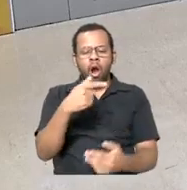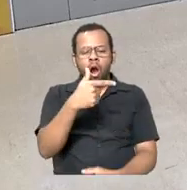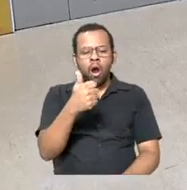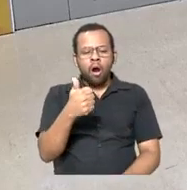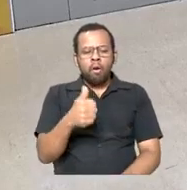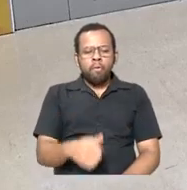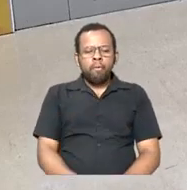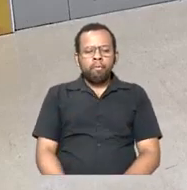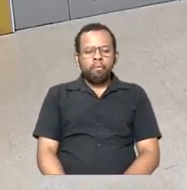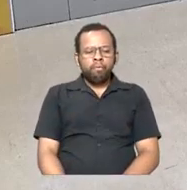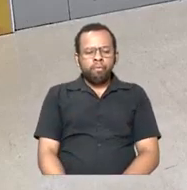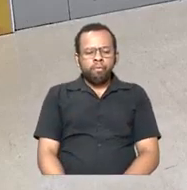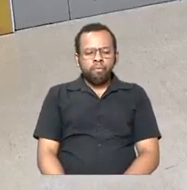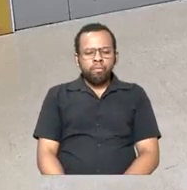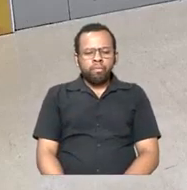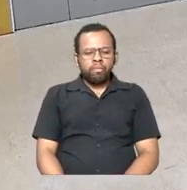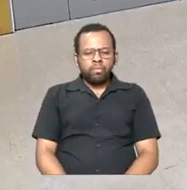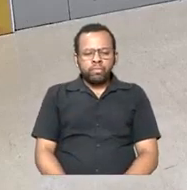21